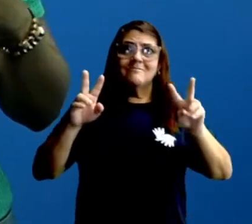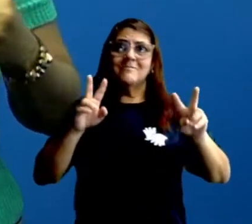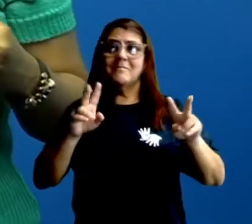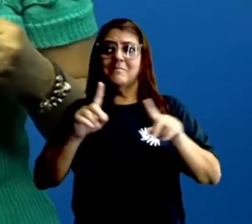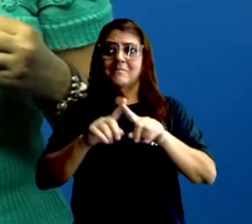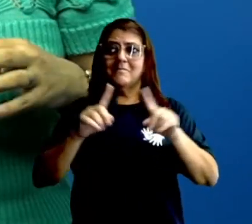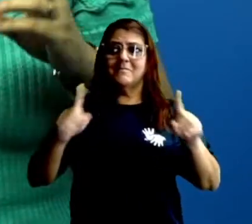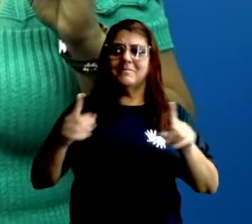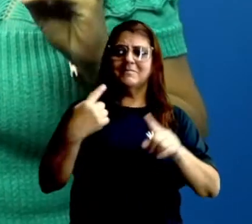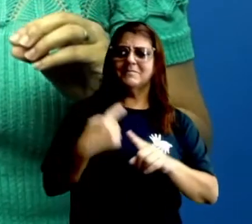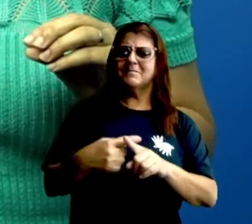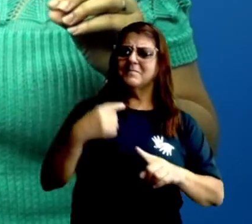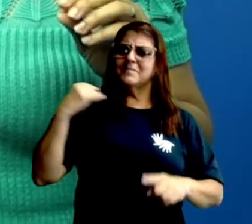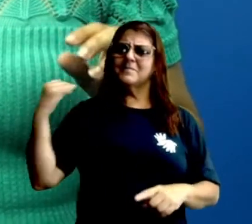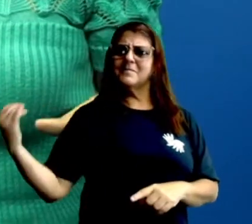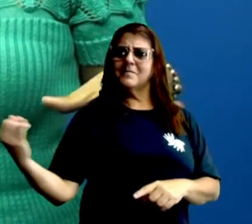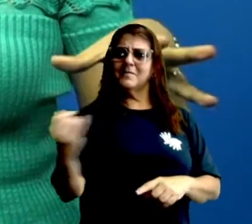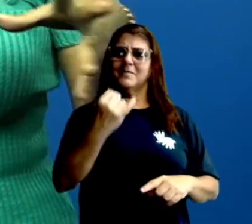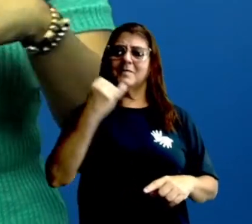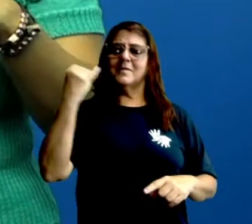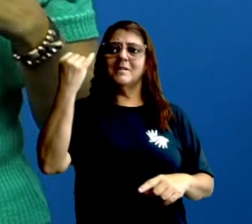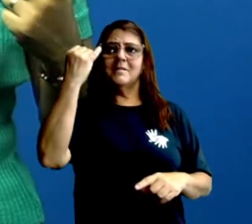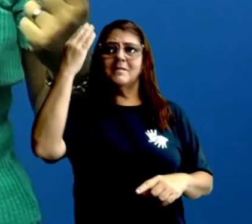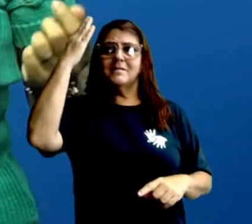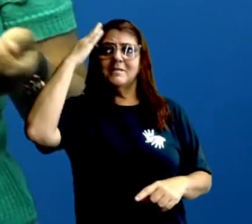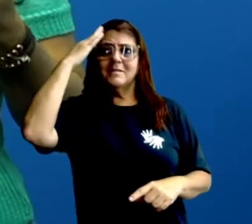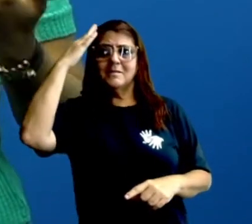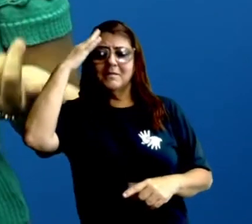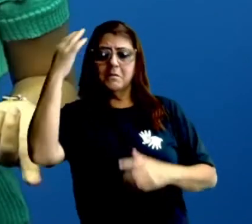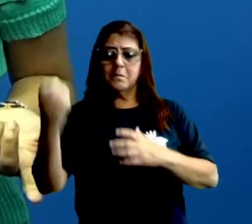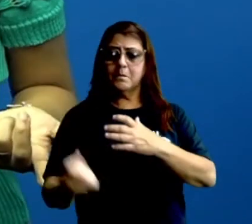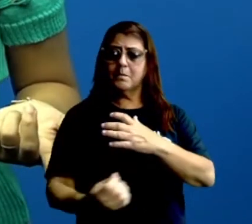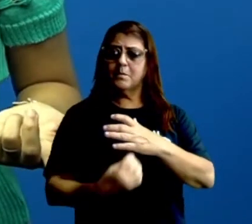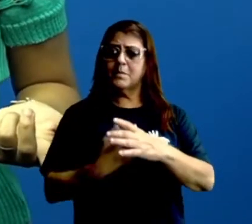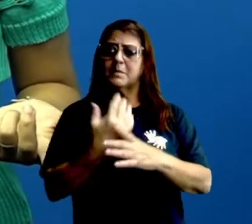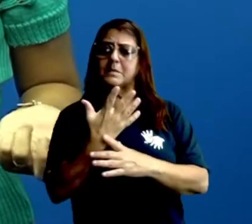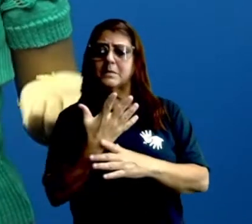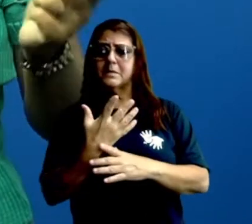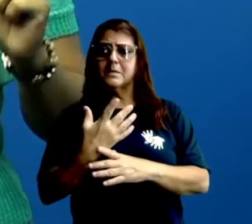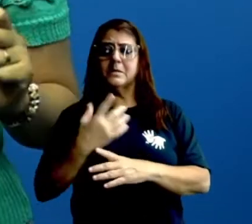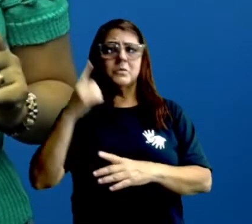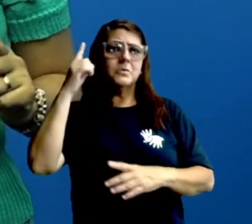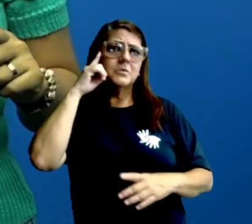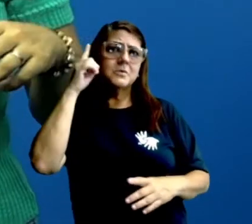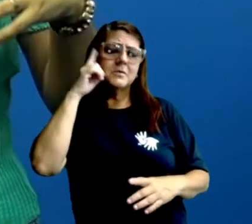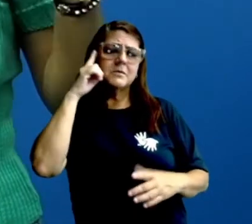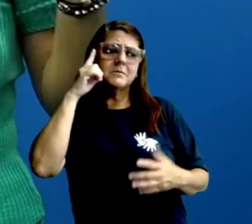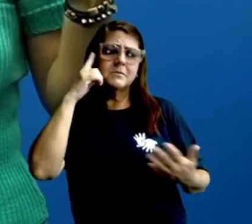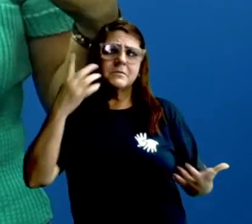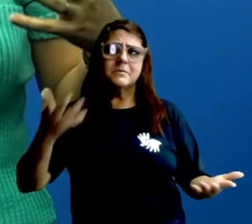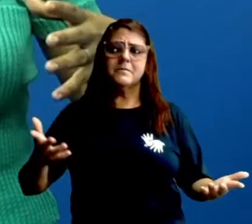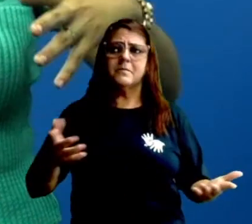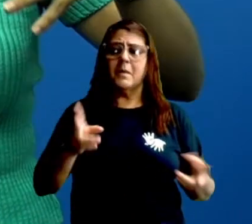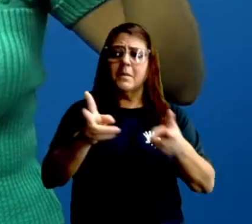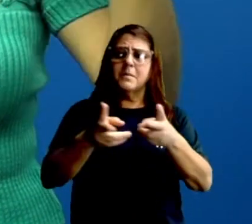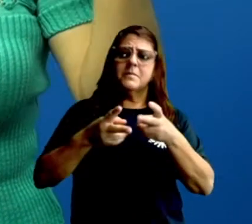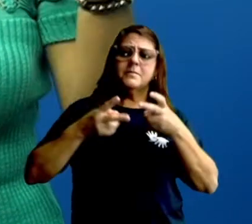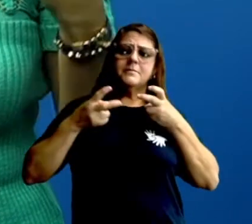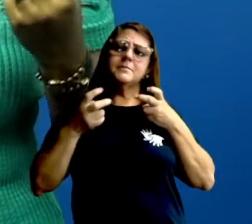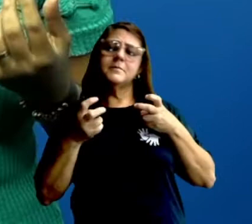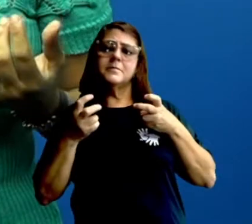mas também é importante compreender esses vegetais no nosso dia-a-dia por exemplo a gente vai